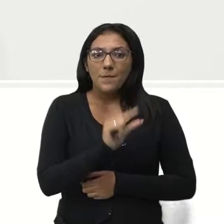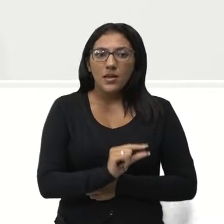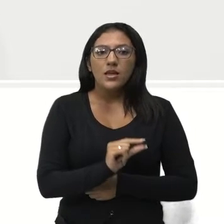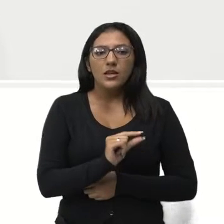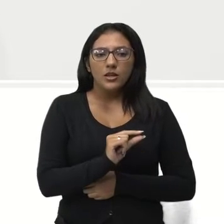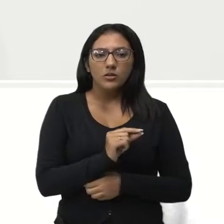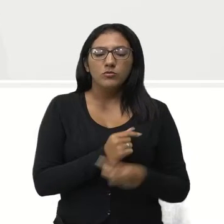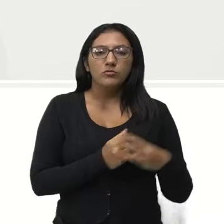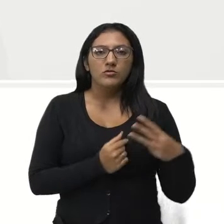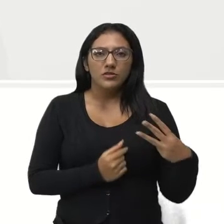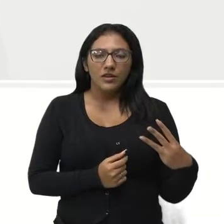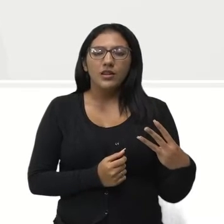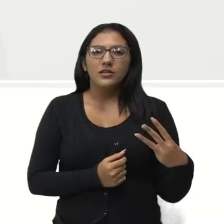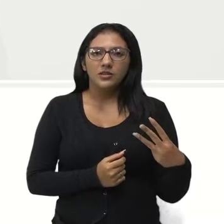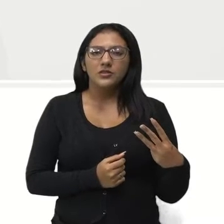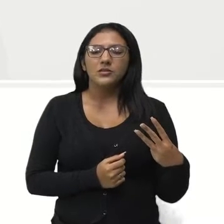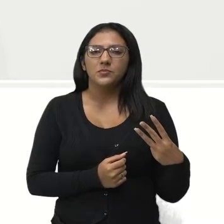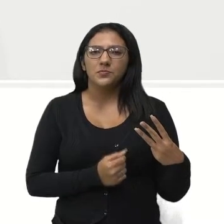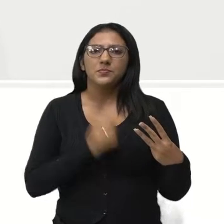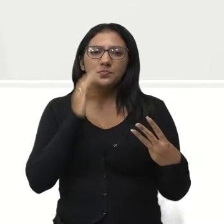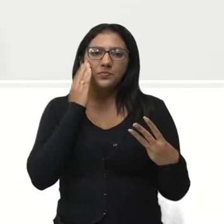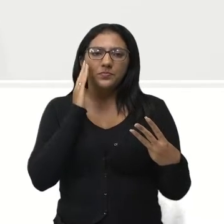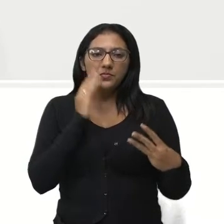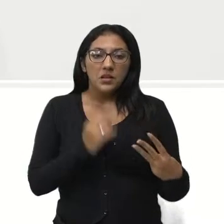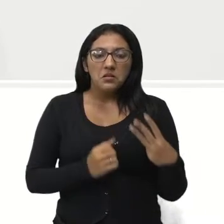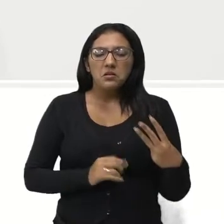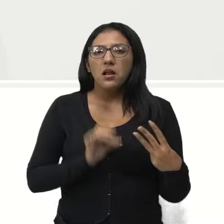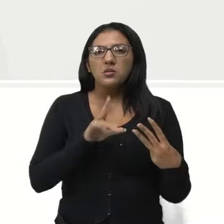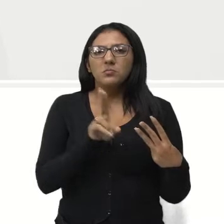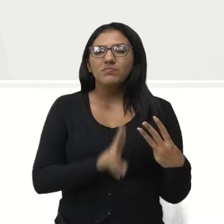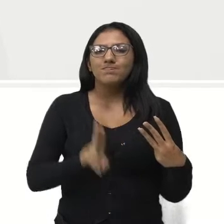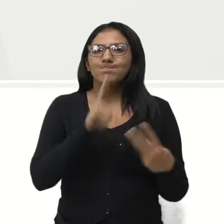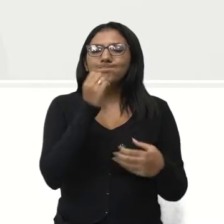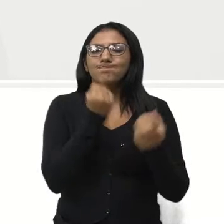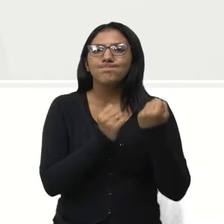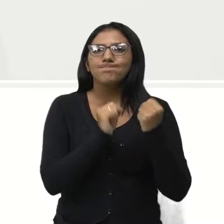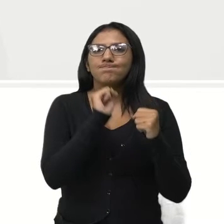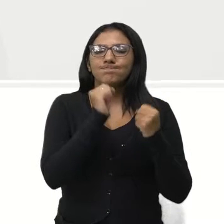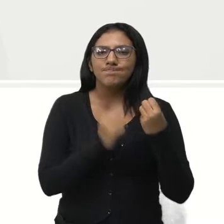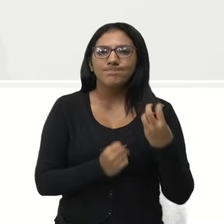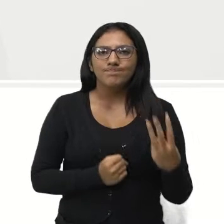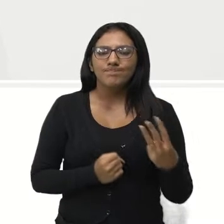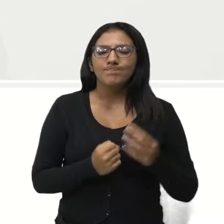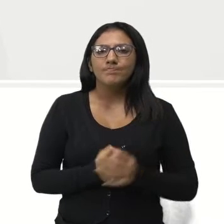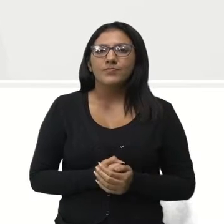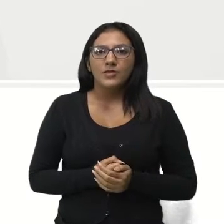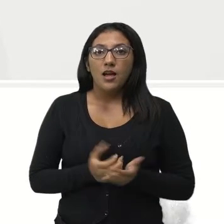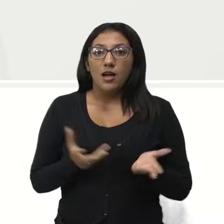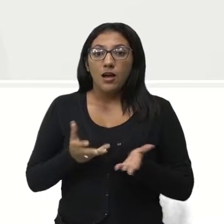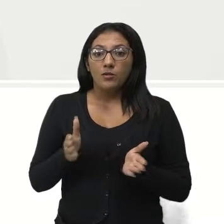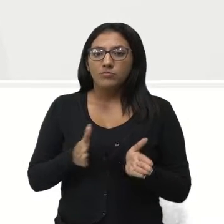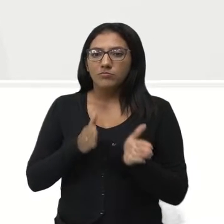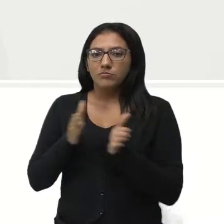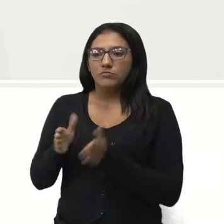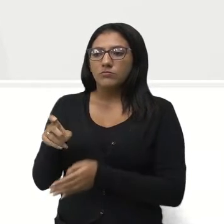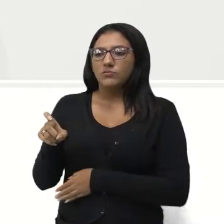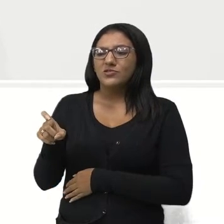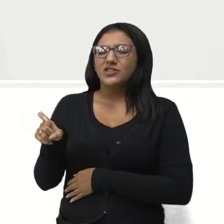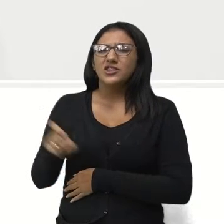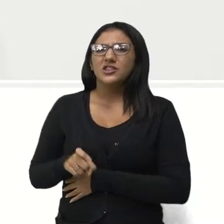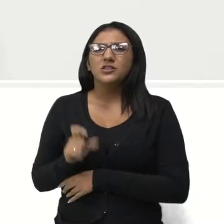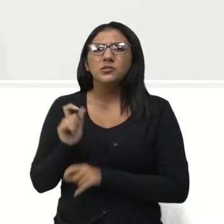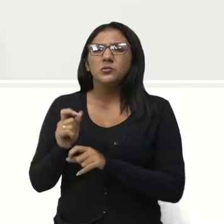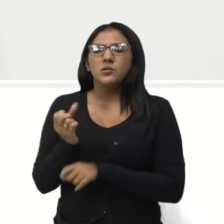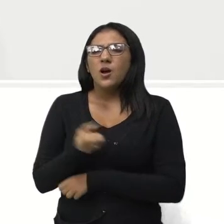né? Então nós temos 3 máquinas que estão funcionando e a gente precisa então calcular aqui quanto vai